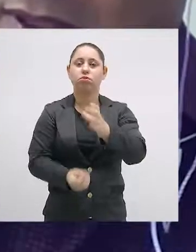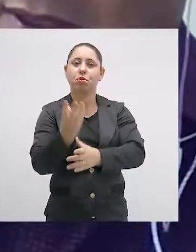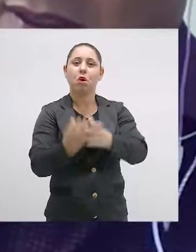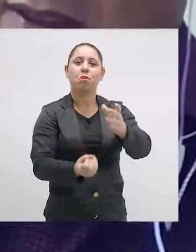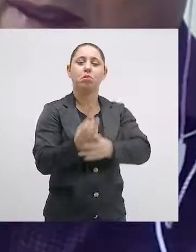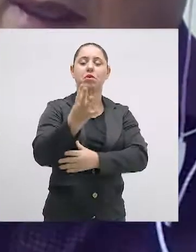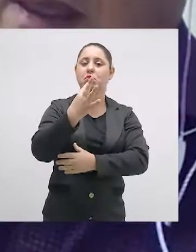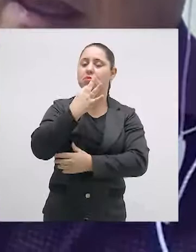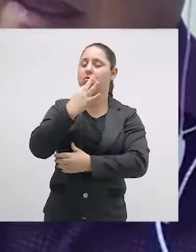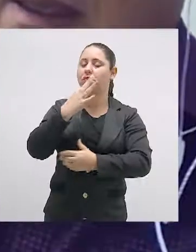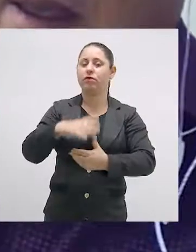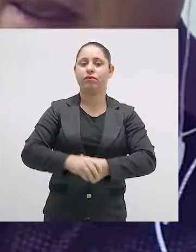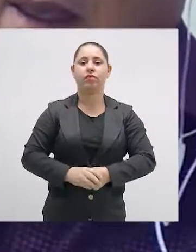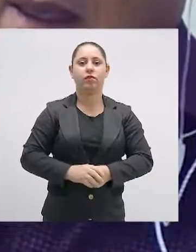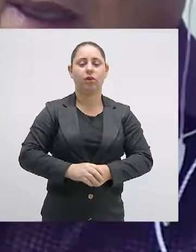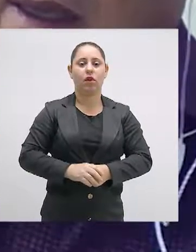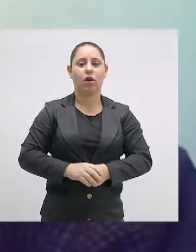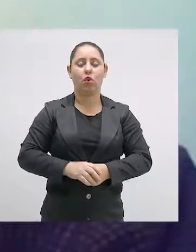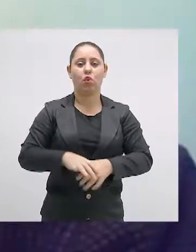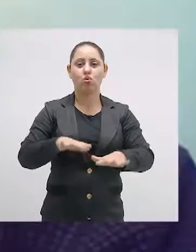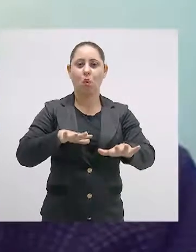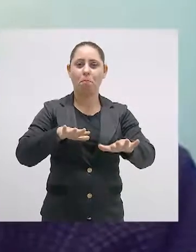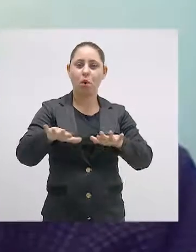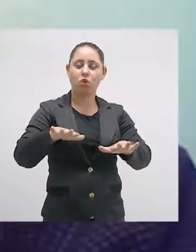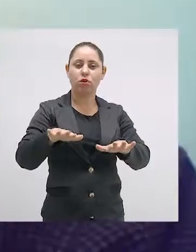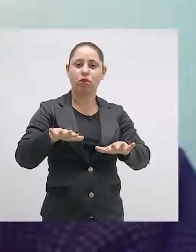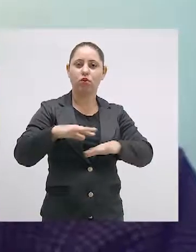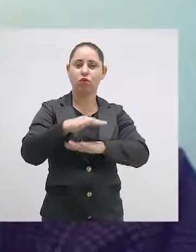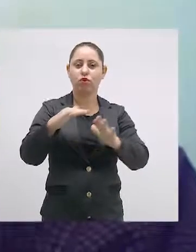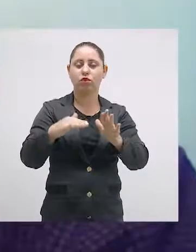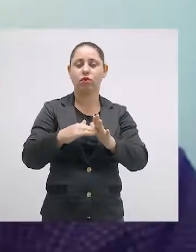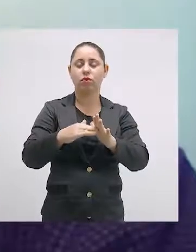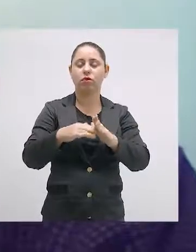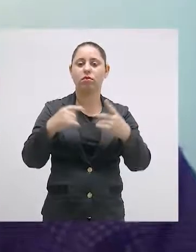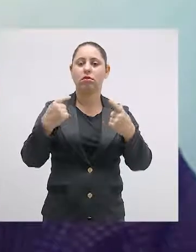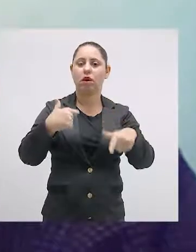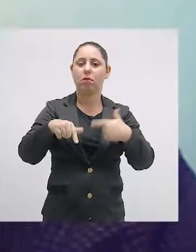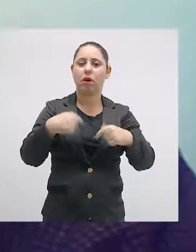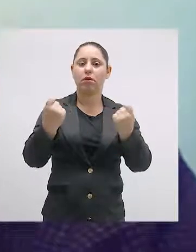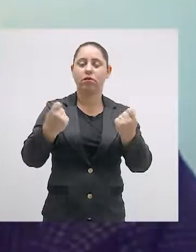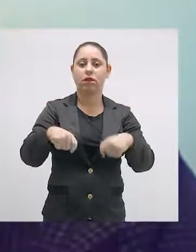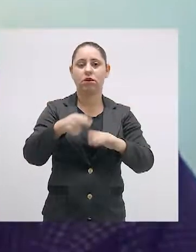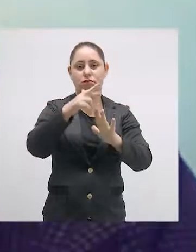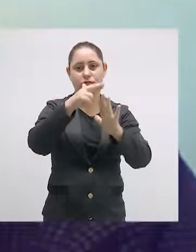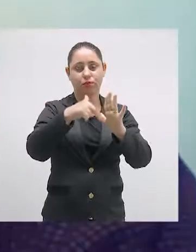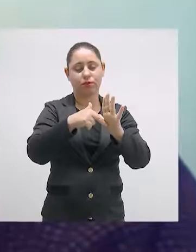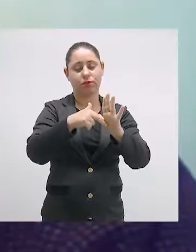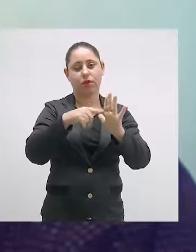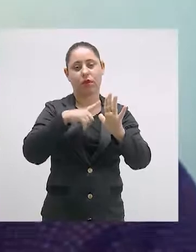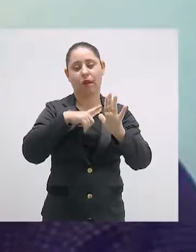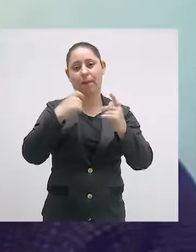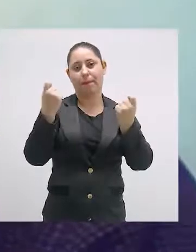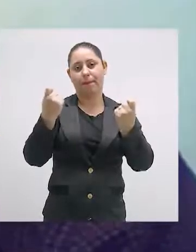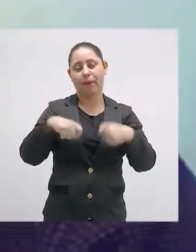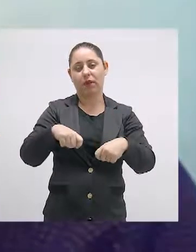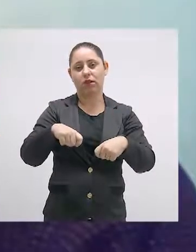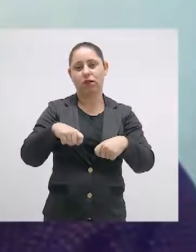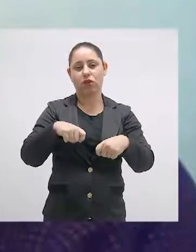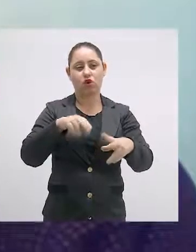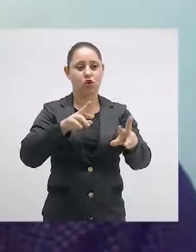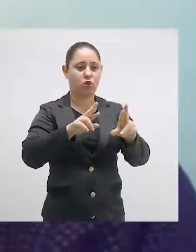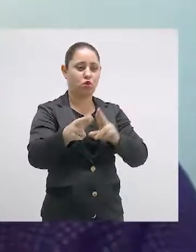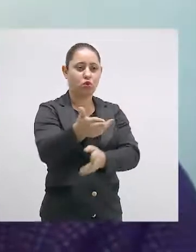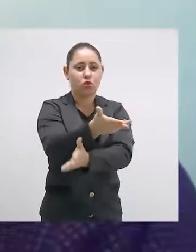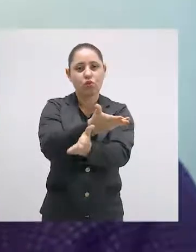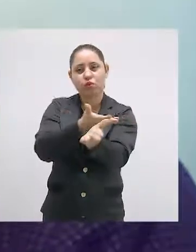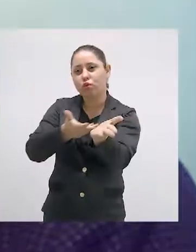os espaços de produção de conhecimento. Toda essa mobilidade, toda essa atividade, ela precisa ser regrada.